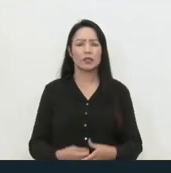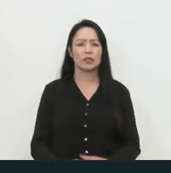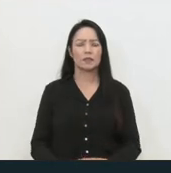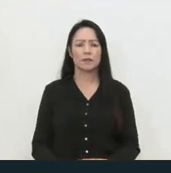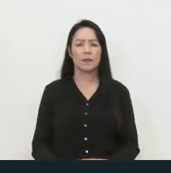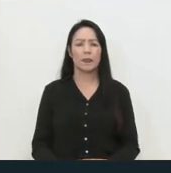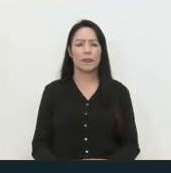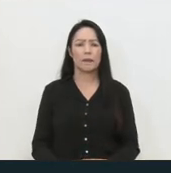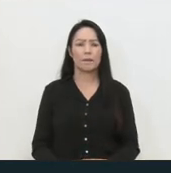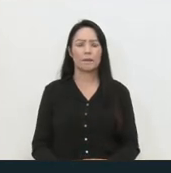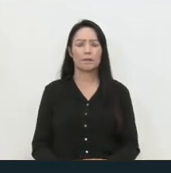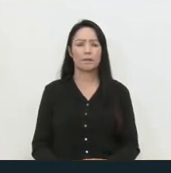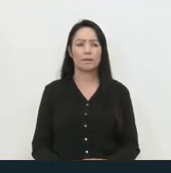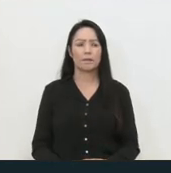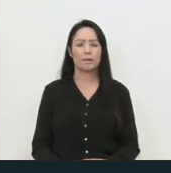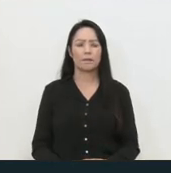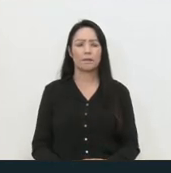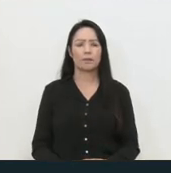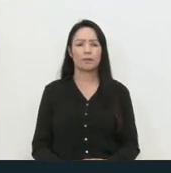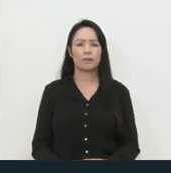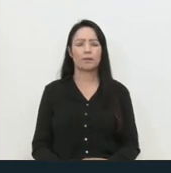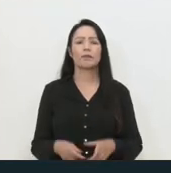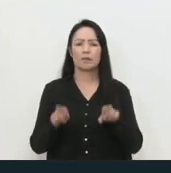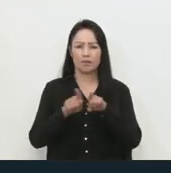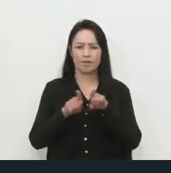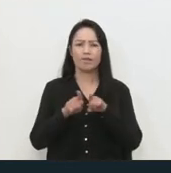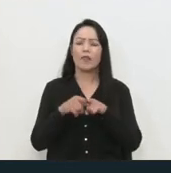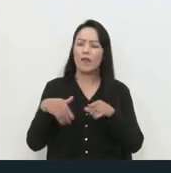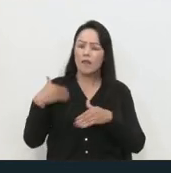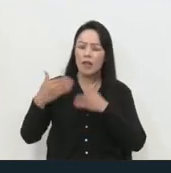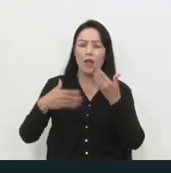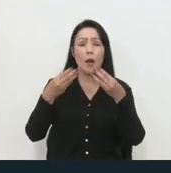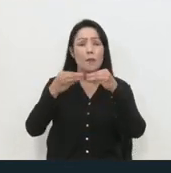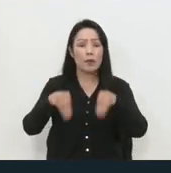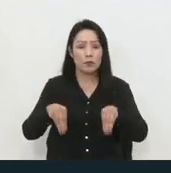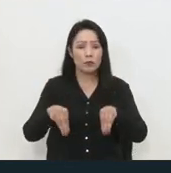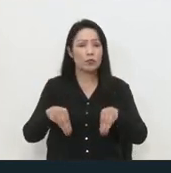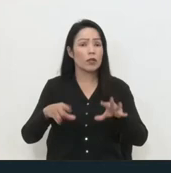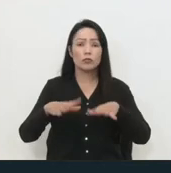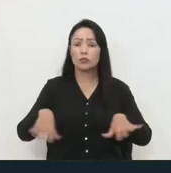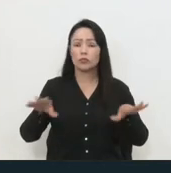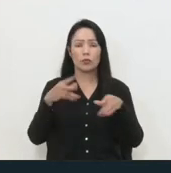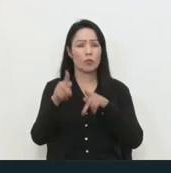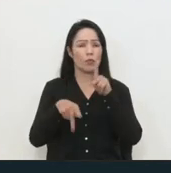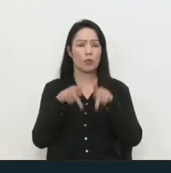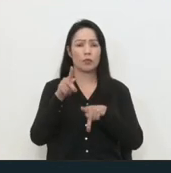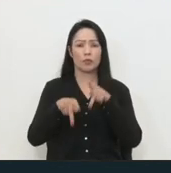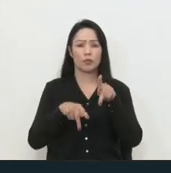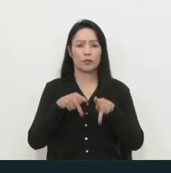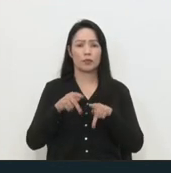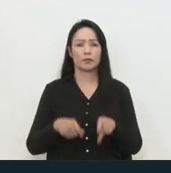isso trazendo grandes danos e prejuízos a toda a população